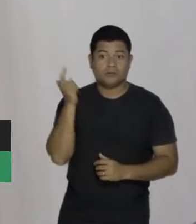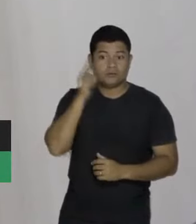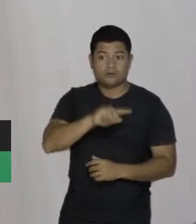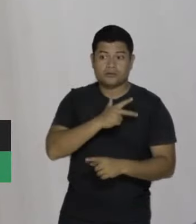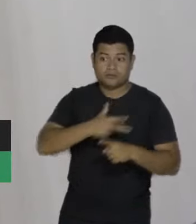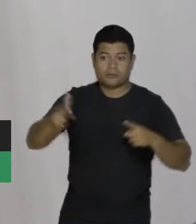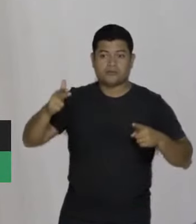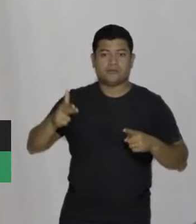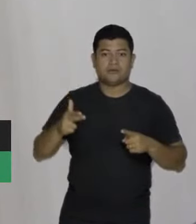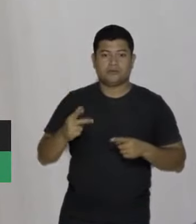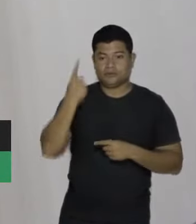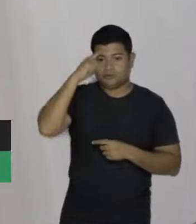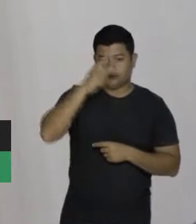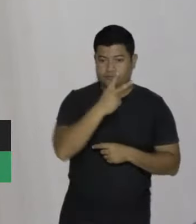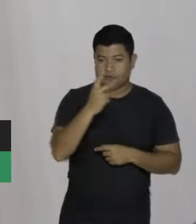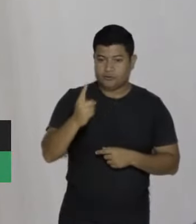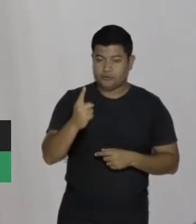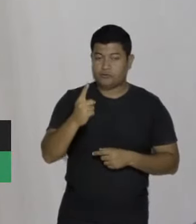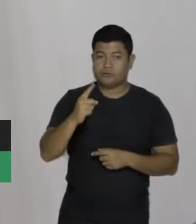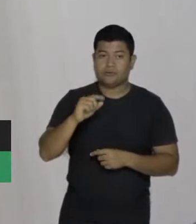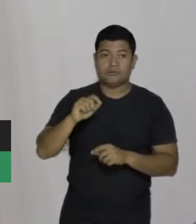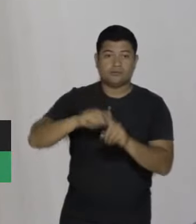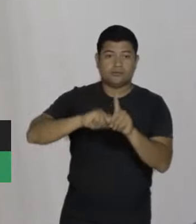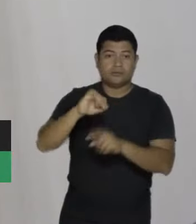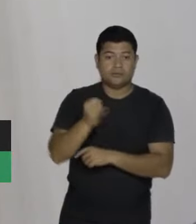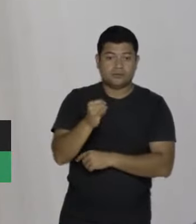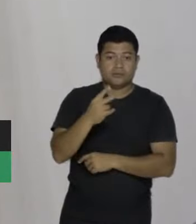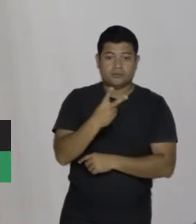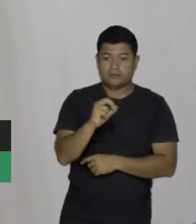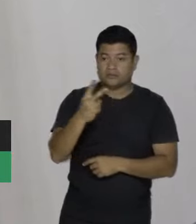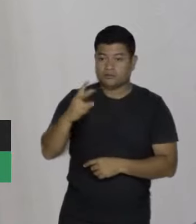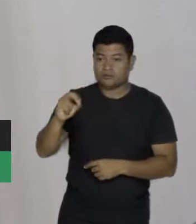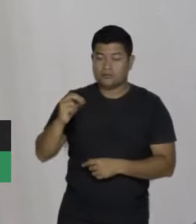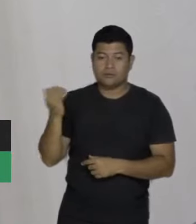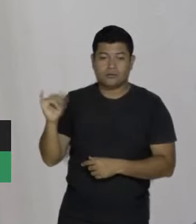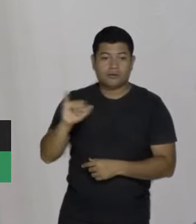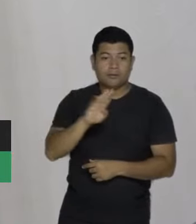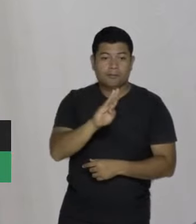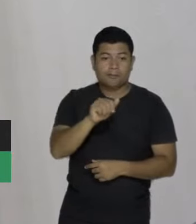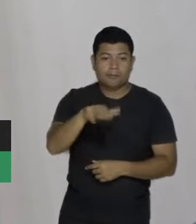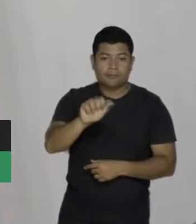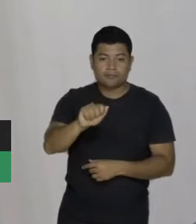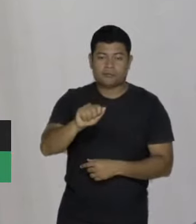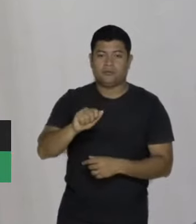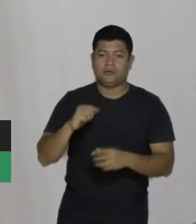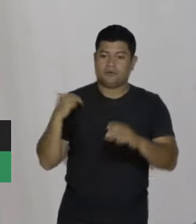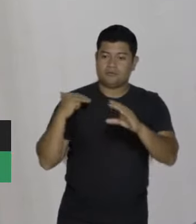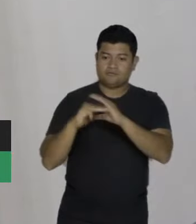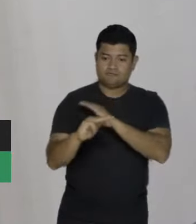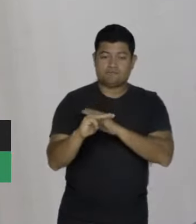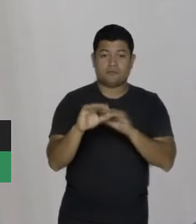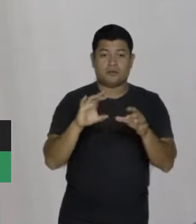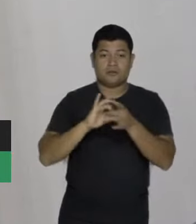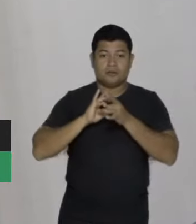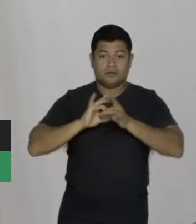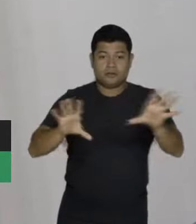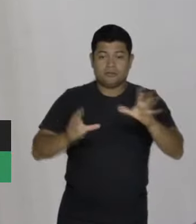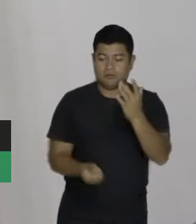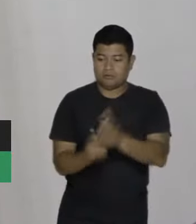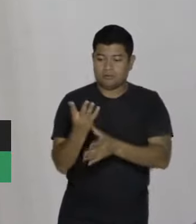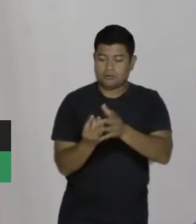de janeiro de 2020, o IBAMA emitiu a Instrução Normativa número 1 de 2020, que liberou a produção da macroalga